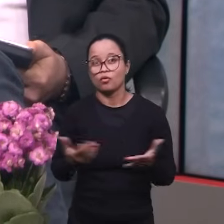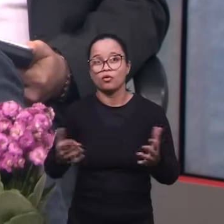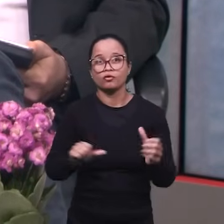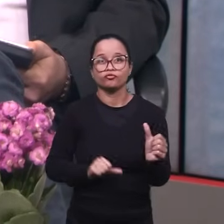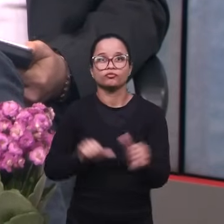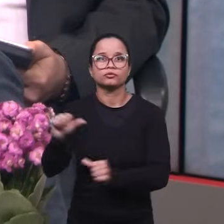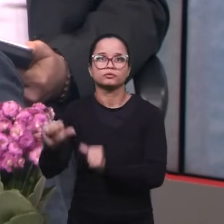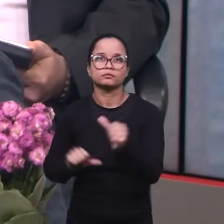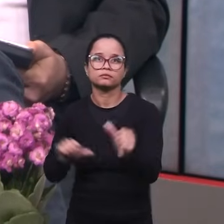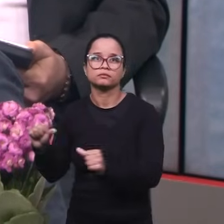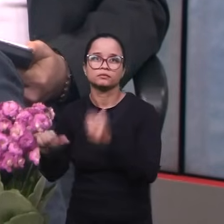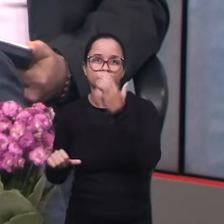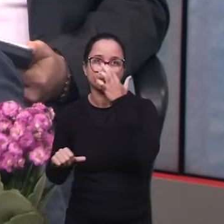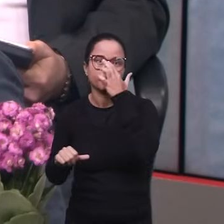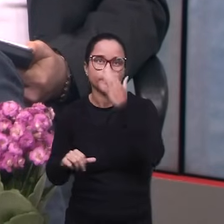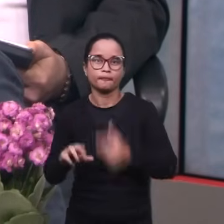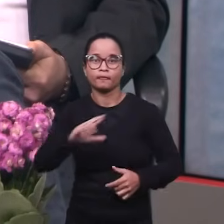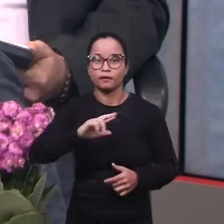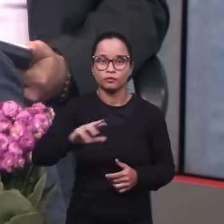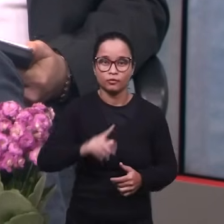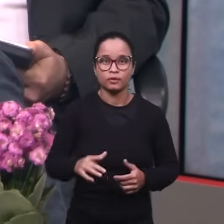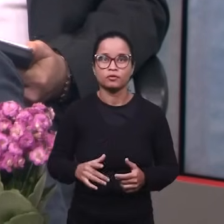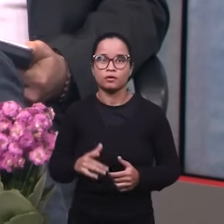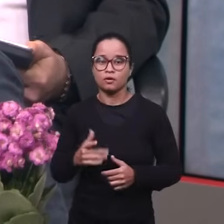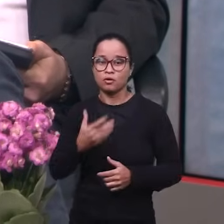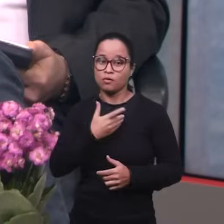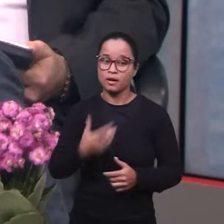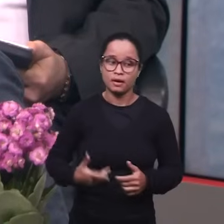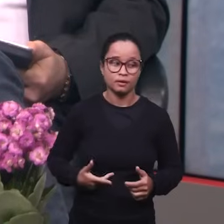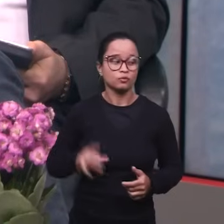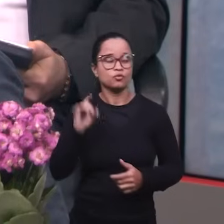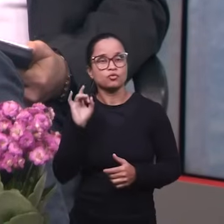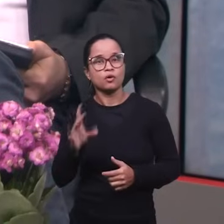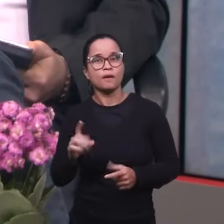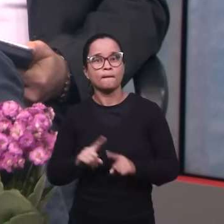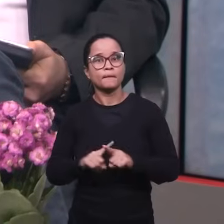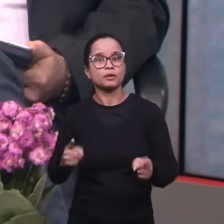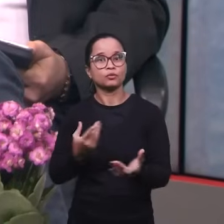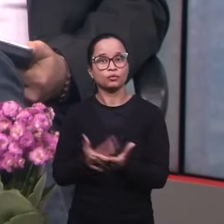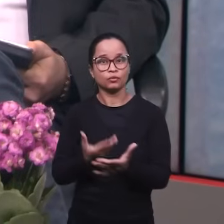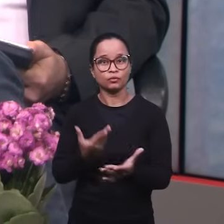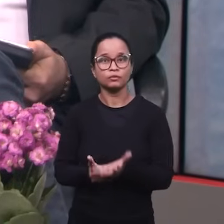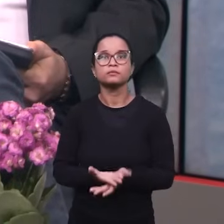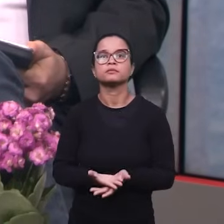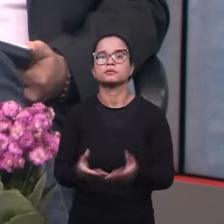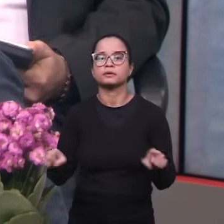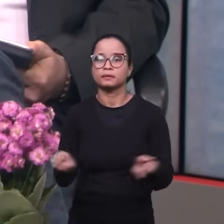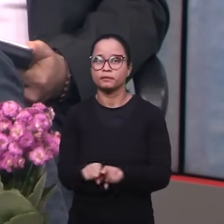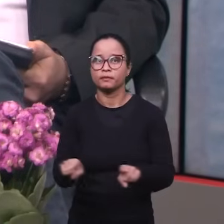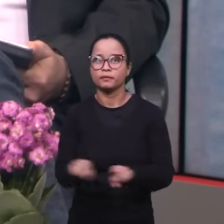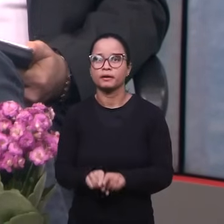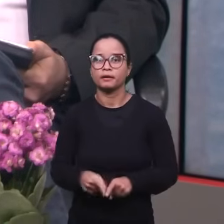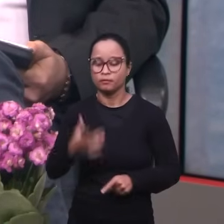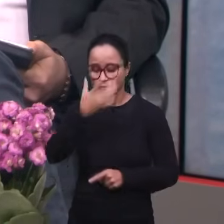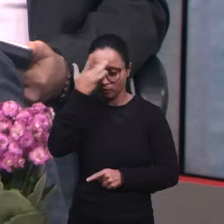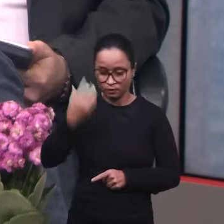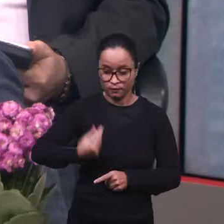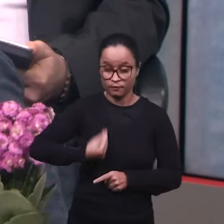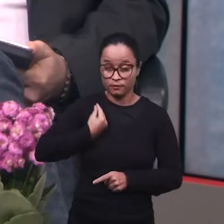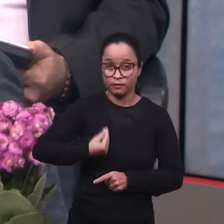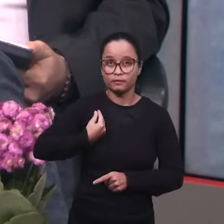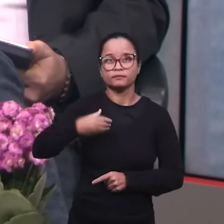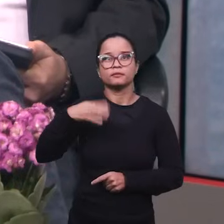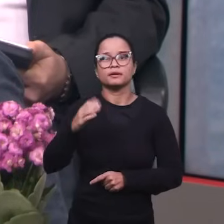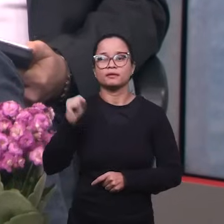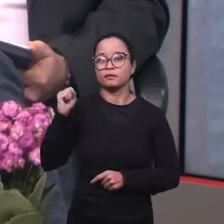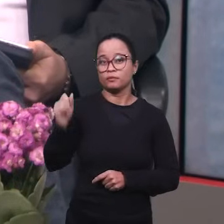isso. Eu acredito que essas mudanças, como o senhor falou, né, não é só questão de governo, é questão do estudo que é feito. Né? As pessoas estão vivendo mais. Então,